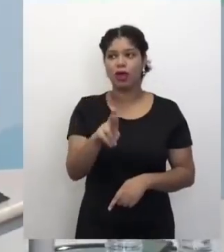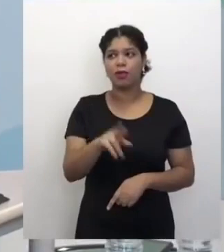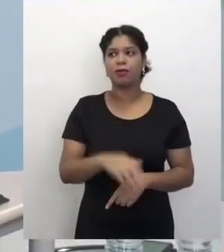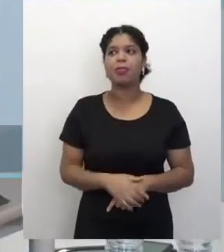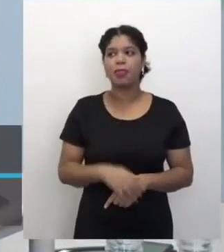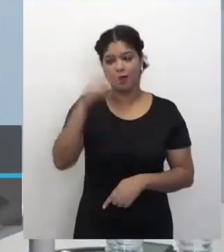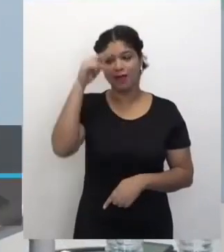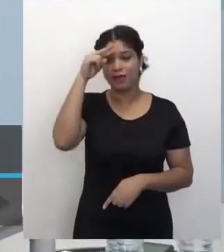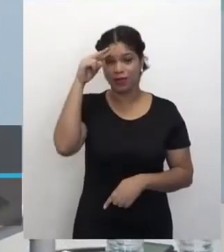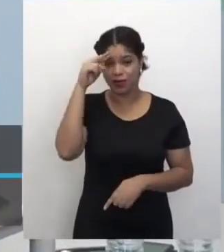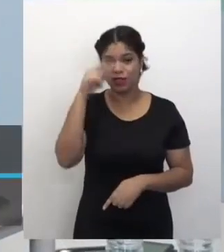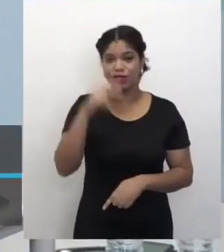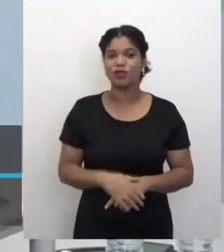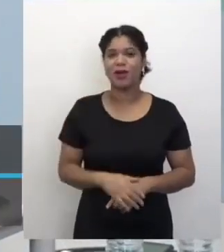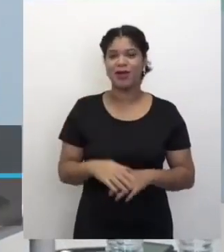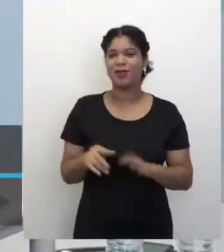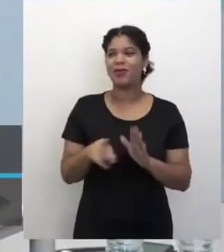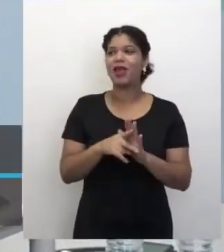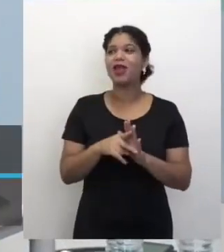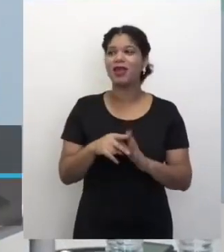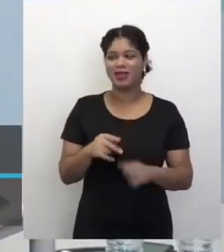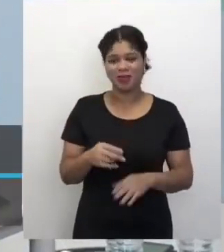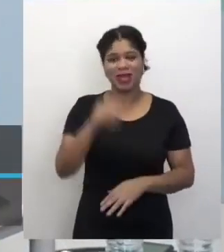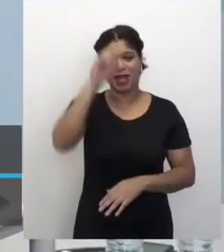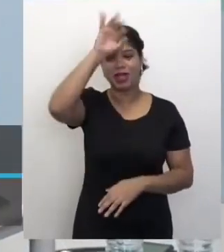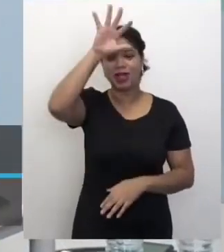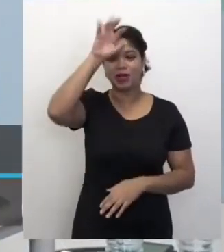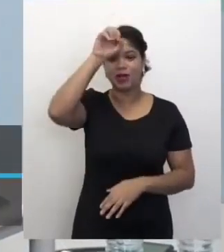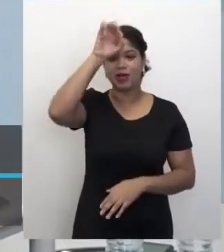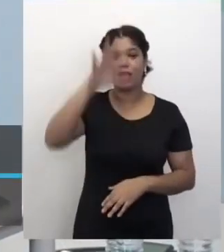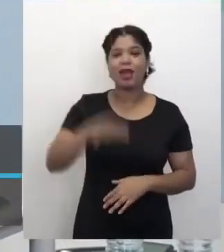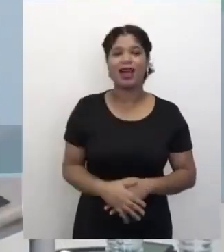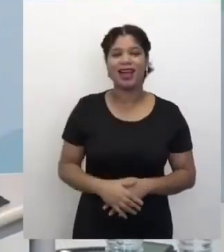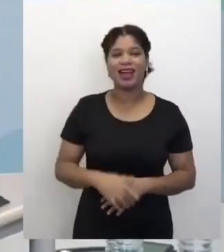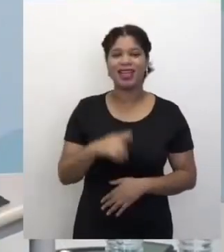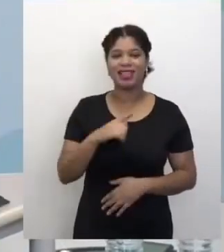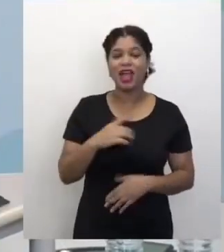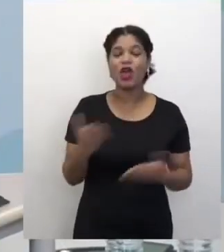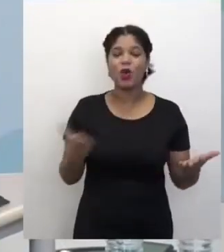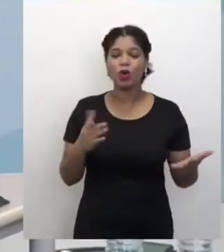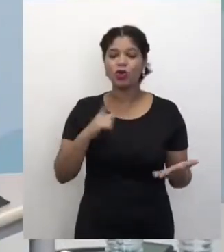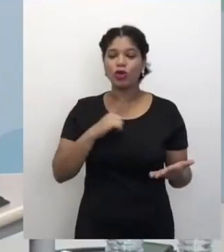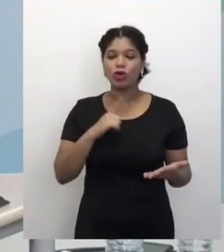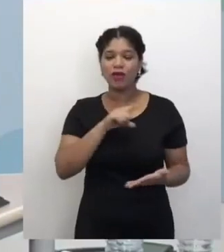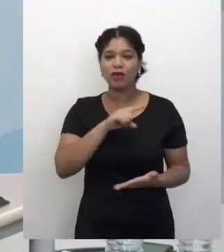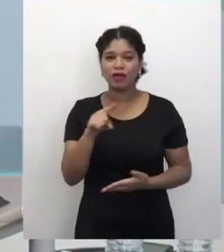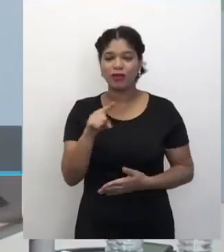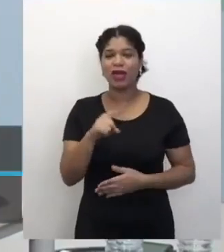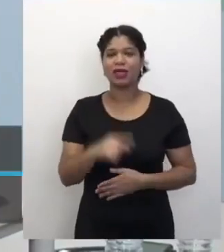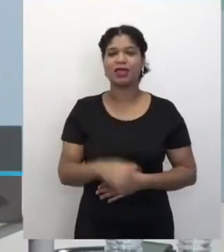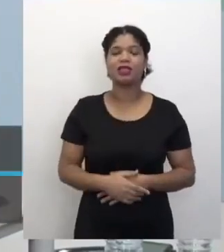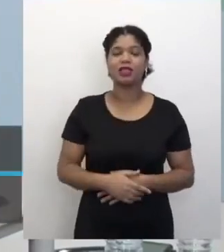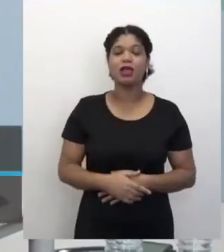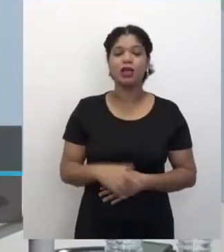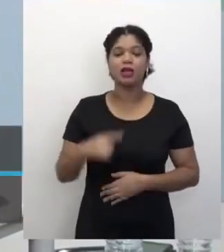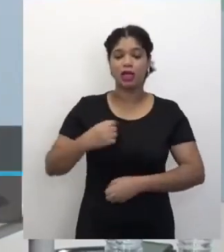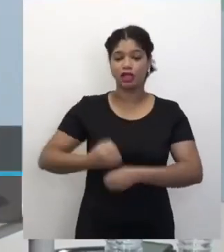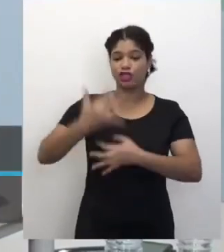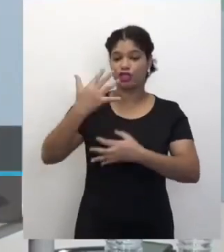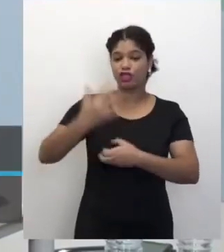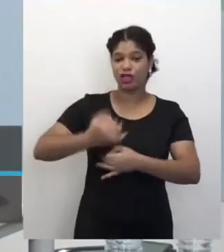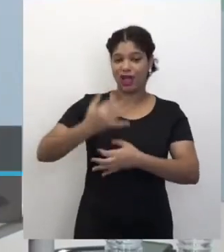mais uma aula de matemática aqui pelo Centro de Mídias de Educação de São Paulo, nono ano, né, Viviane? Eu já estou acompanhando aqui o chat, as interações, professora